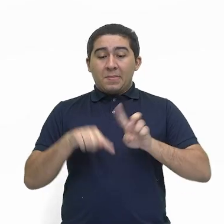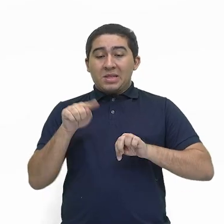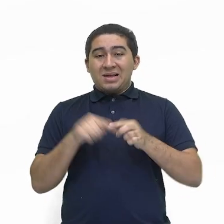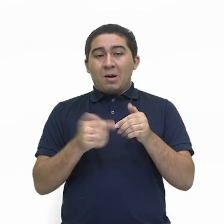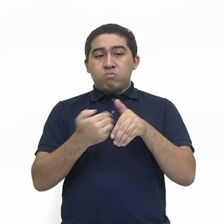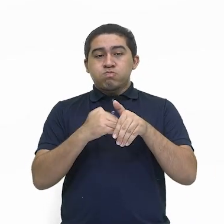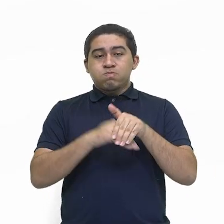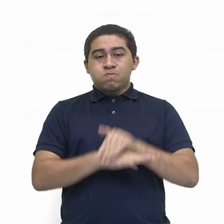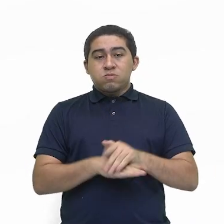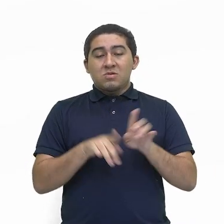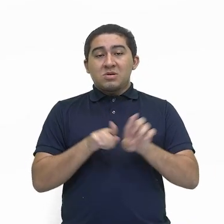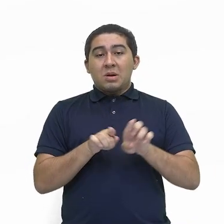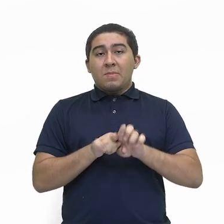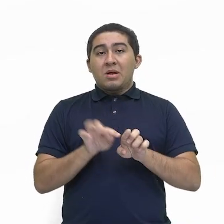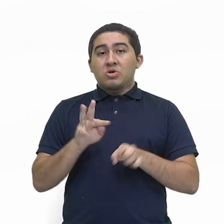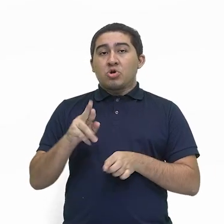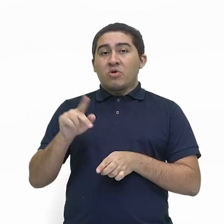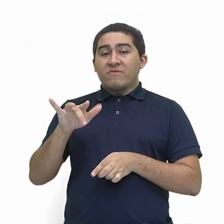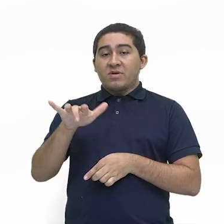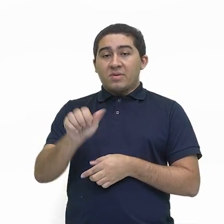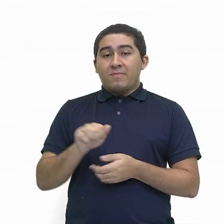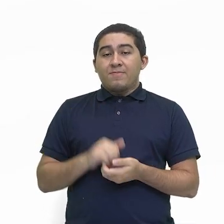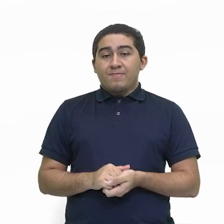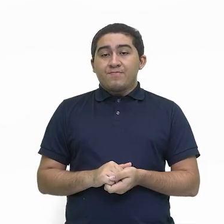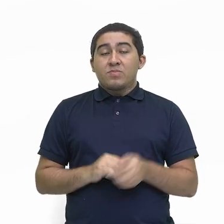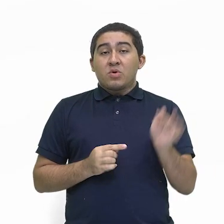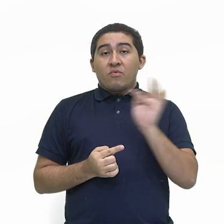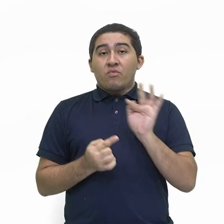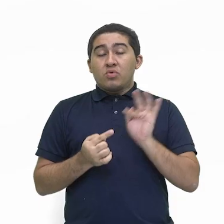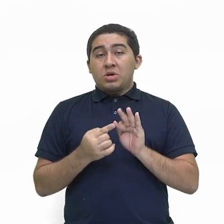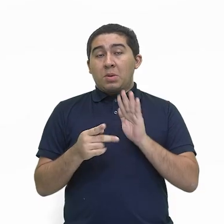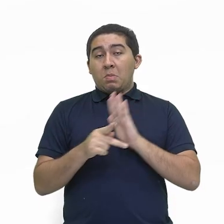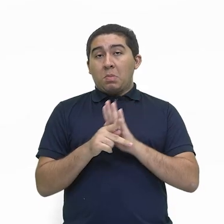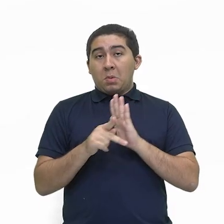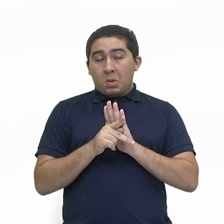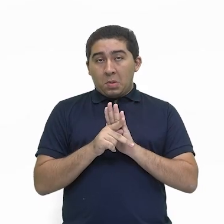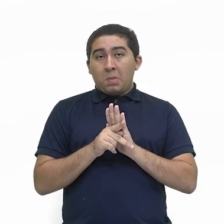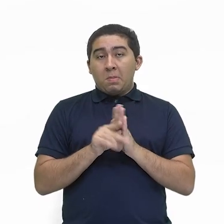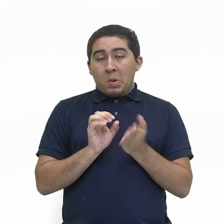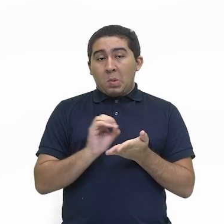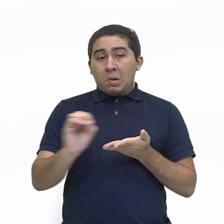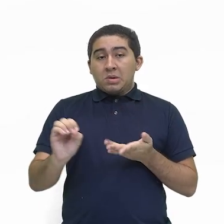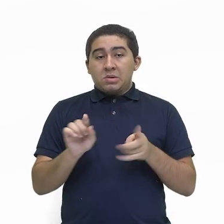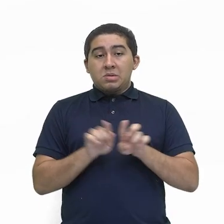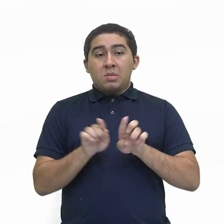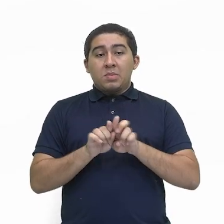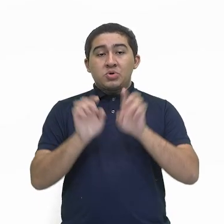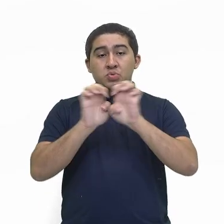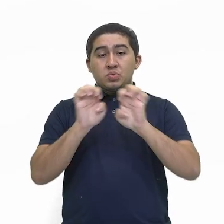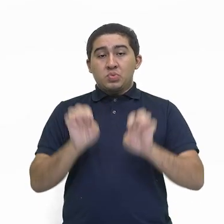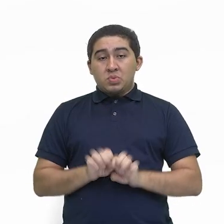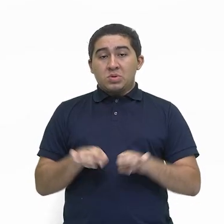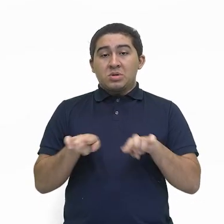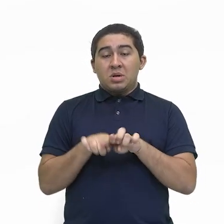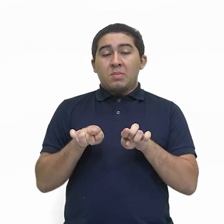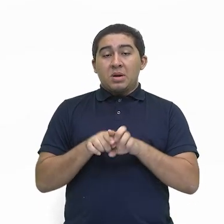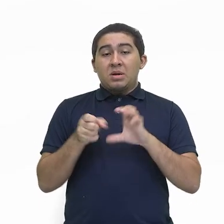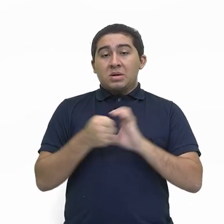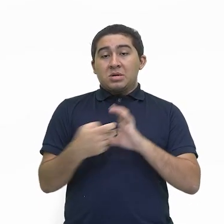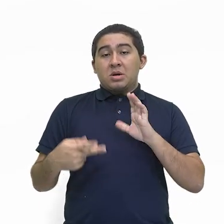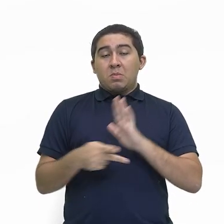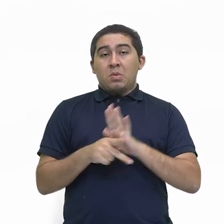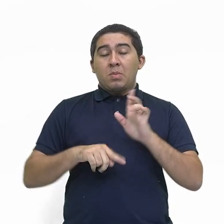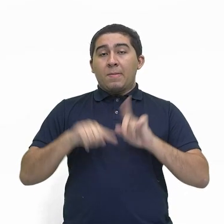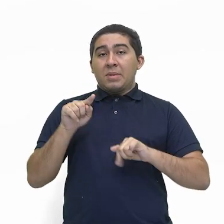bioacumulação e biomagnificação trófica, funções orgânicas, estrutura e